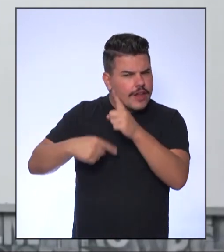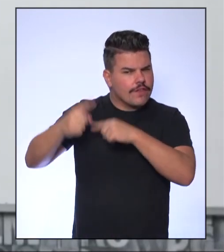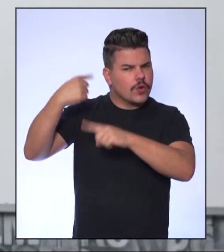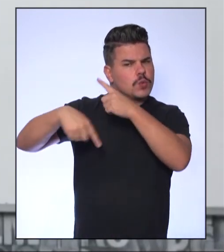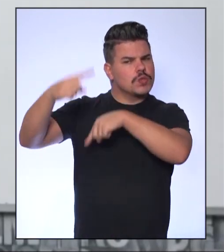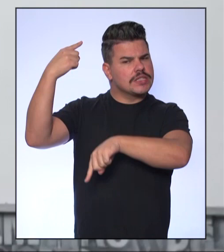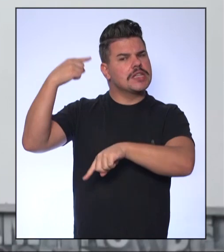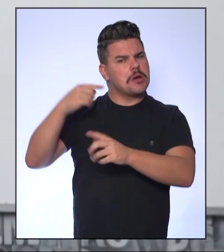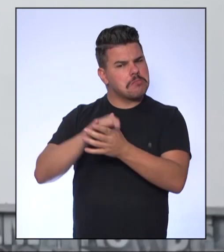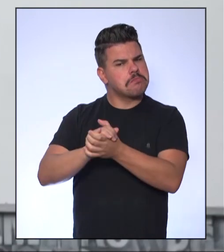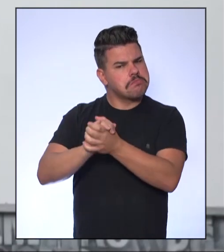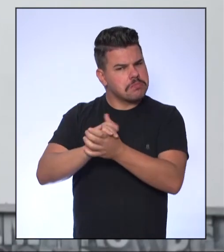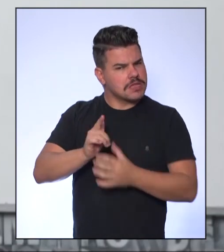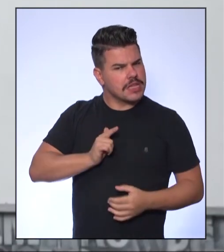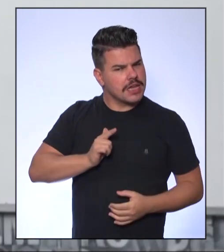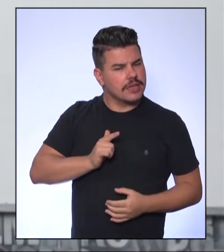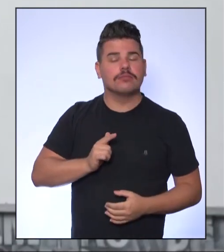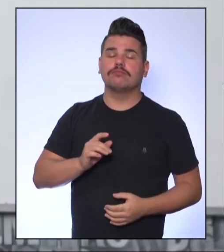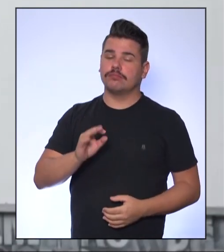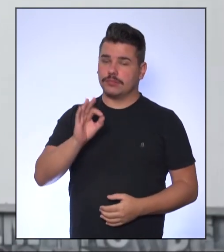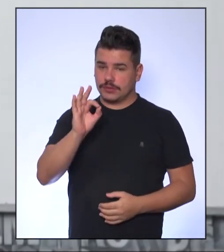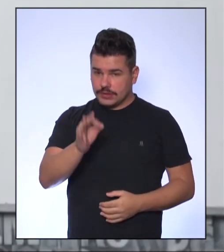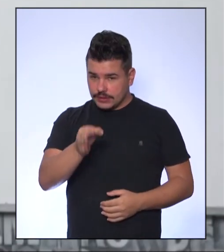evolução. O que mais?